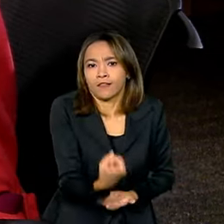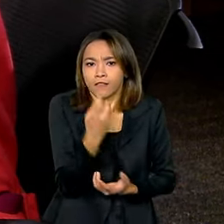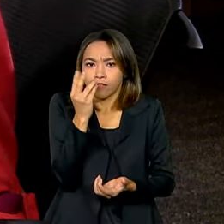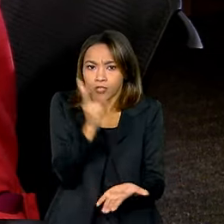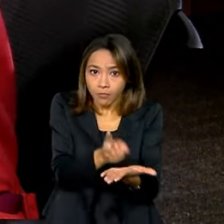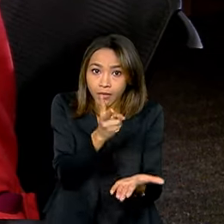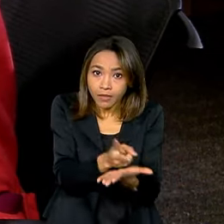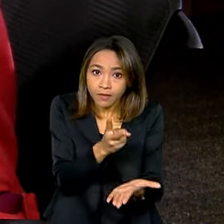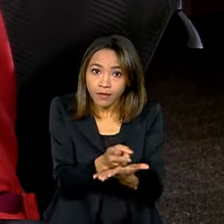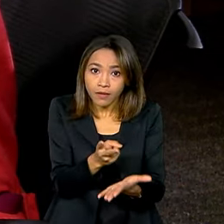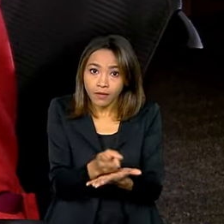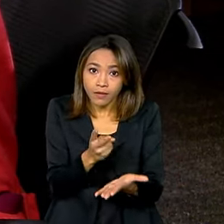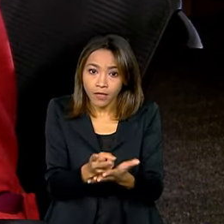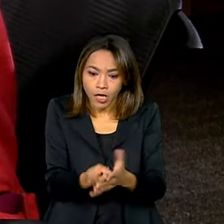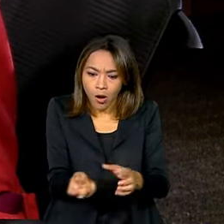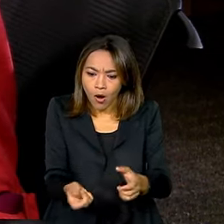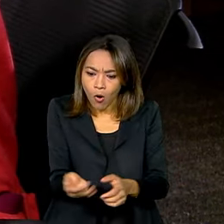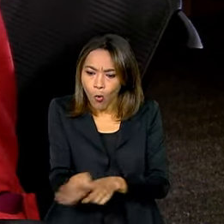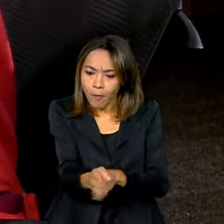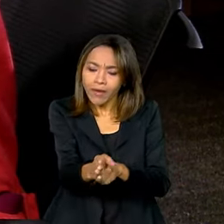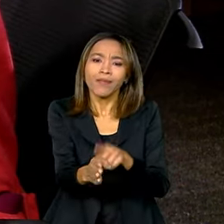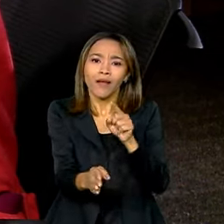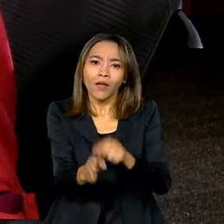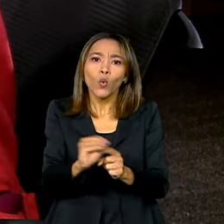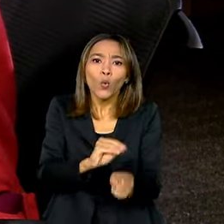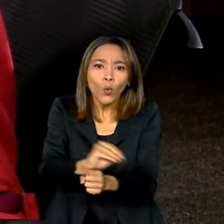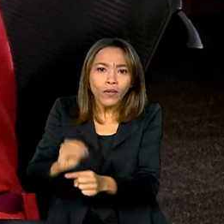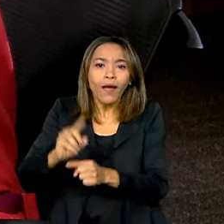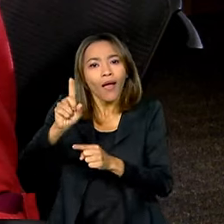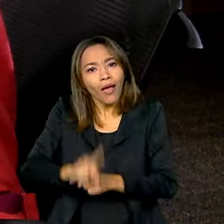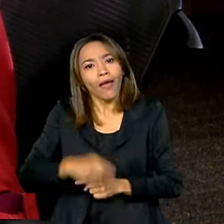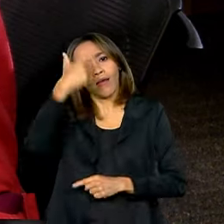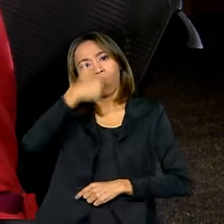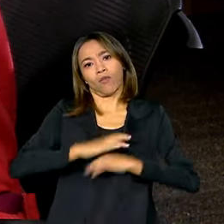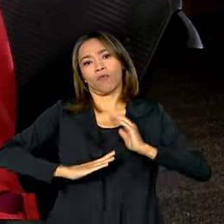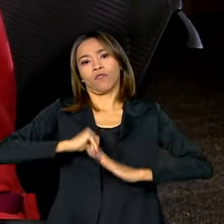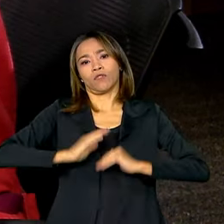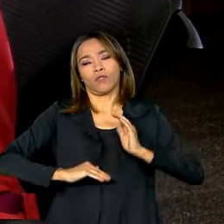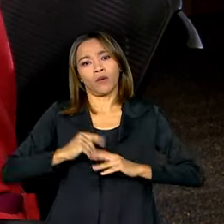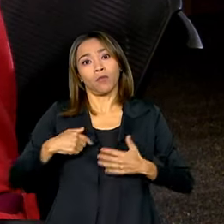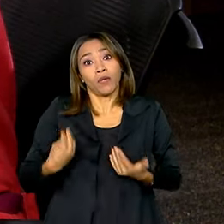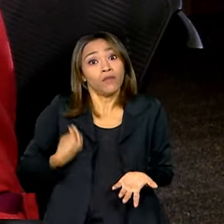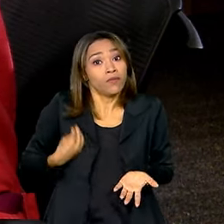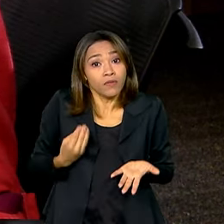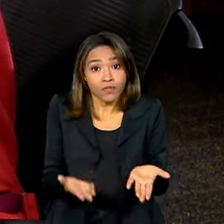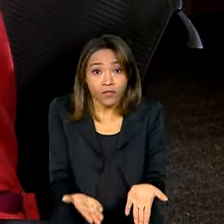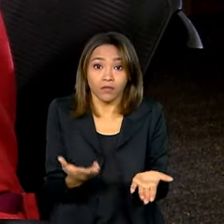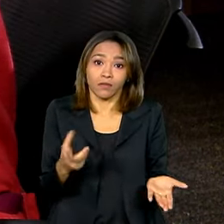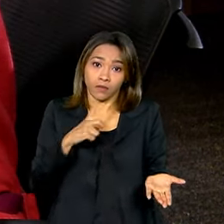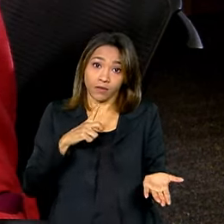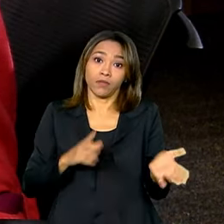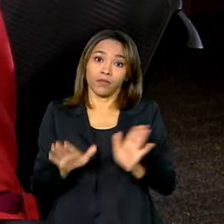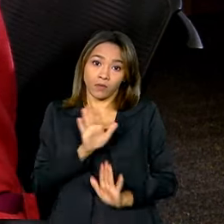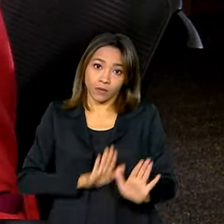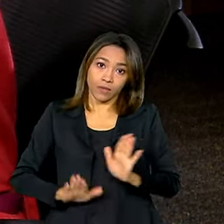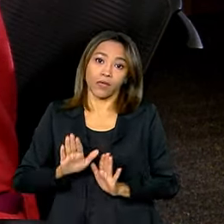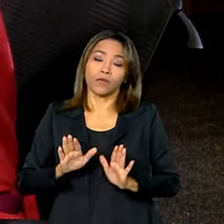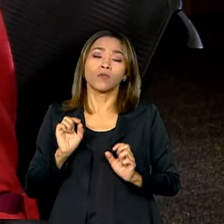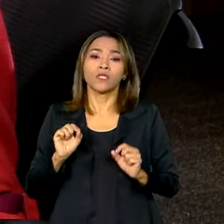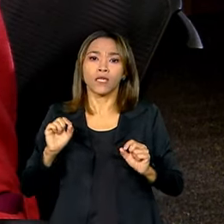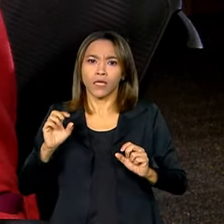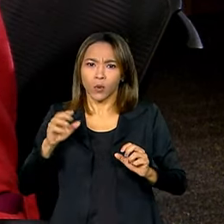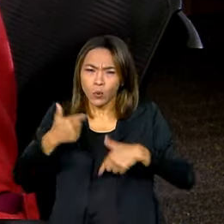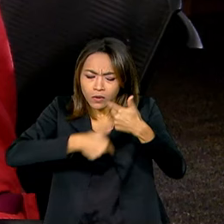do que o pescador. Ele vive da pesca, então ele precisa ter esse cuidado. O trabalho de fiscalização, ele